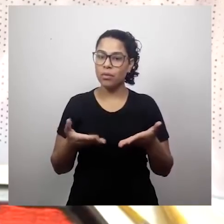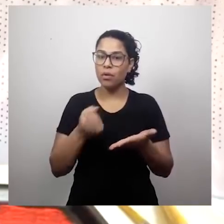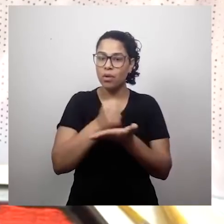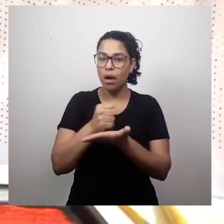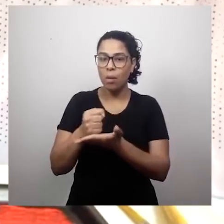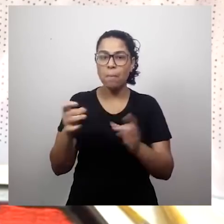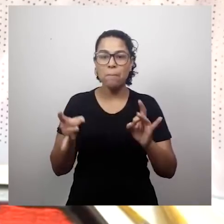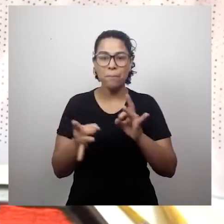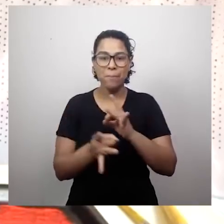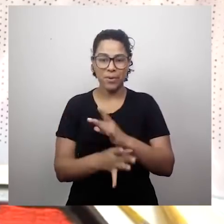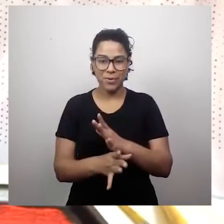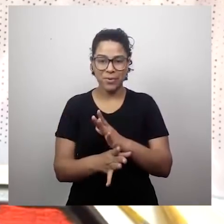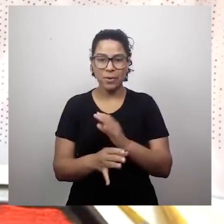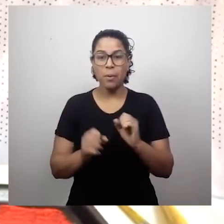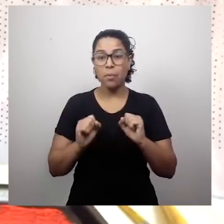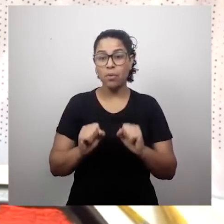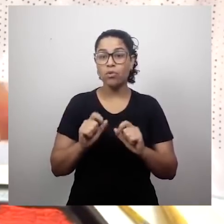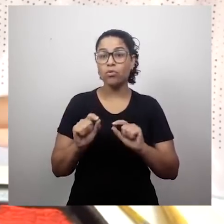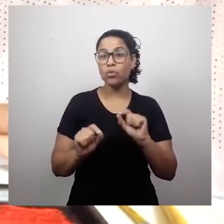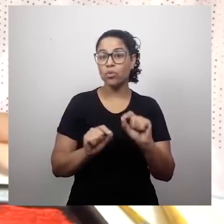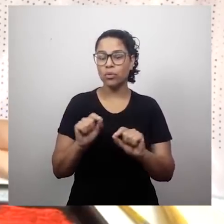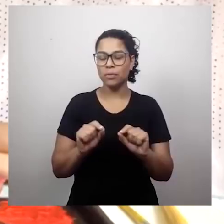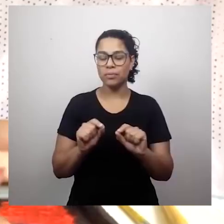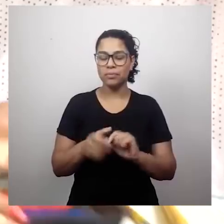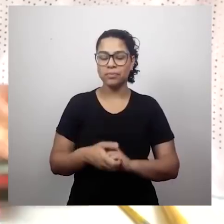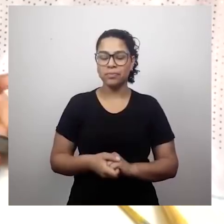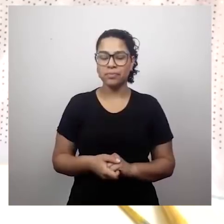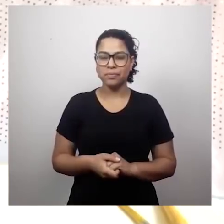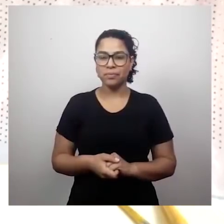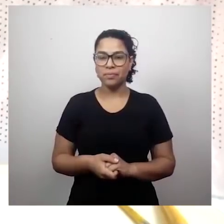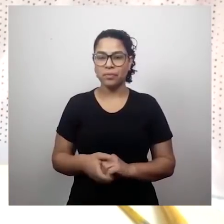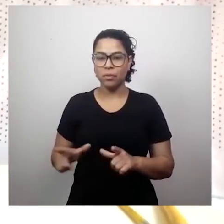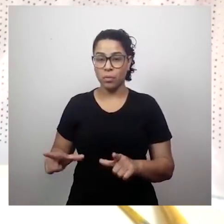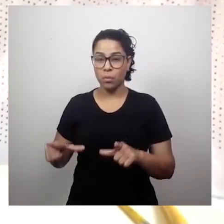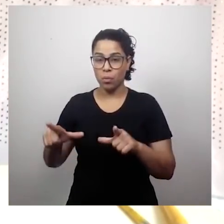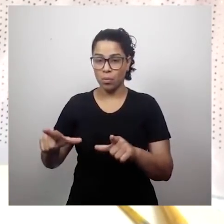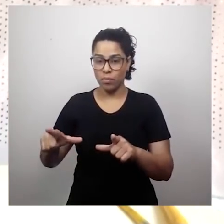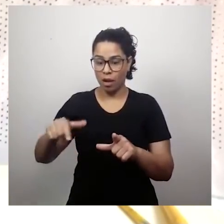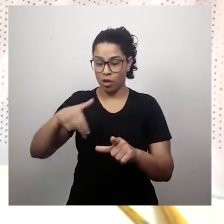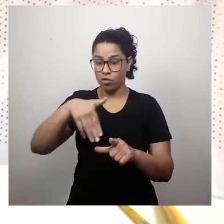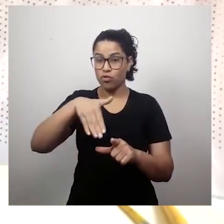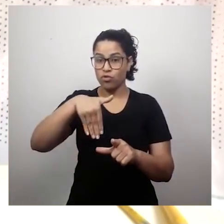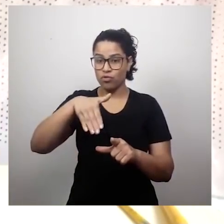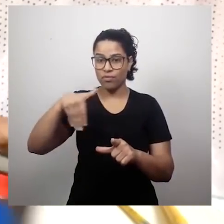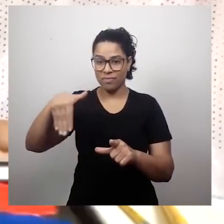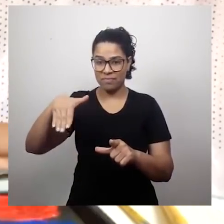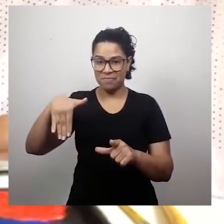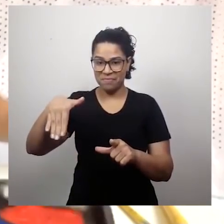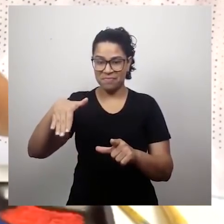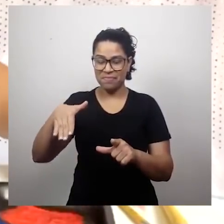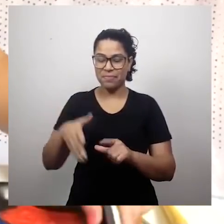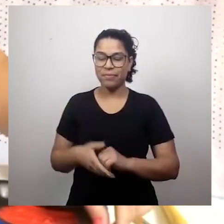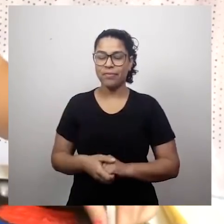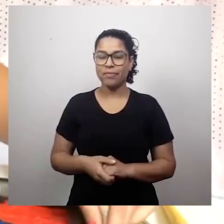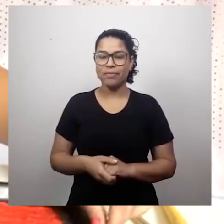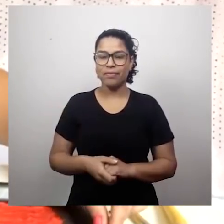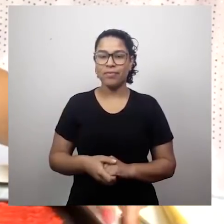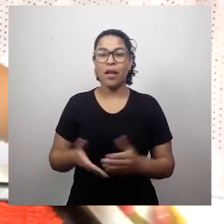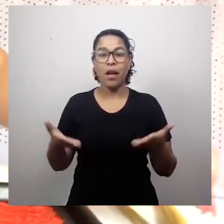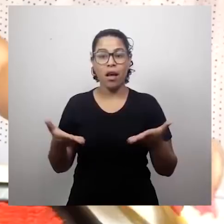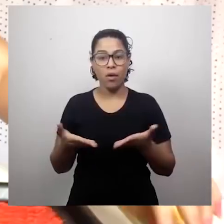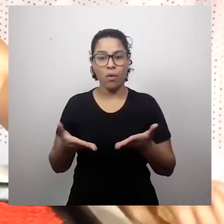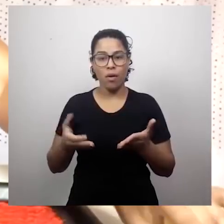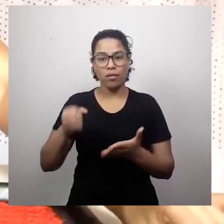nossos carimbos estão prontos, nós podemos colocar tinta em uma bandeja e